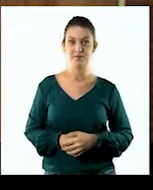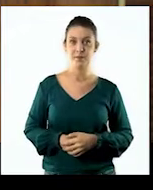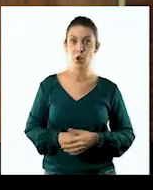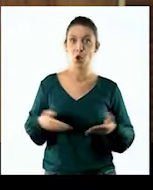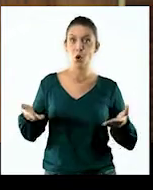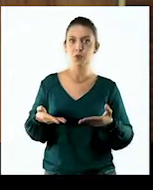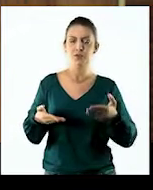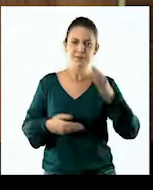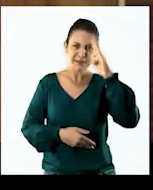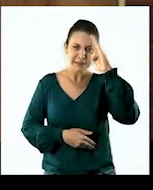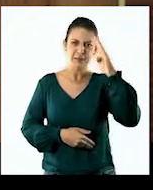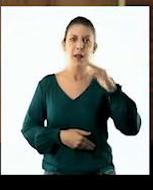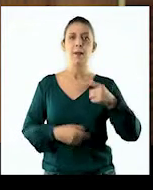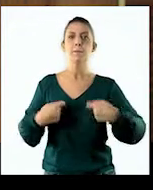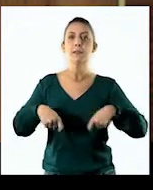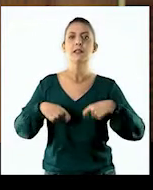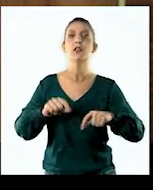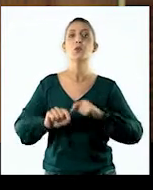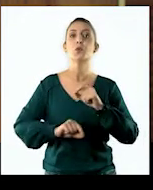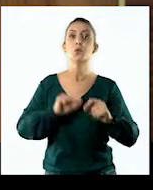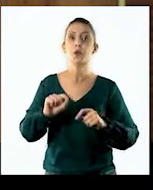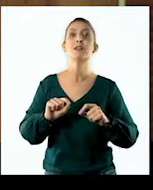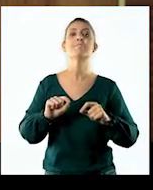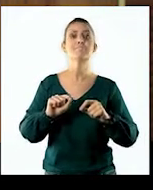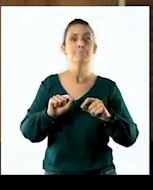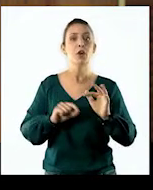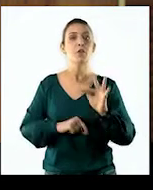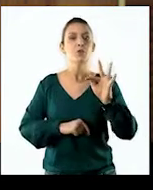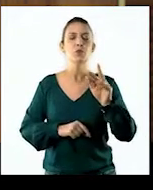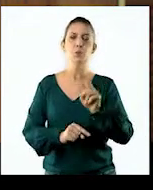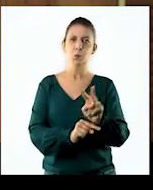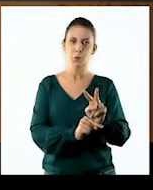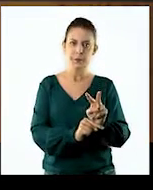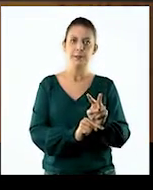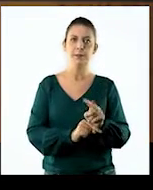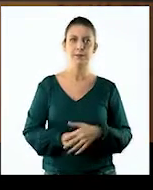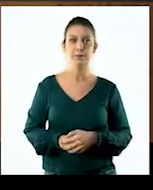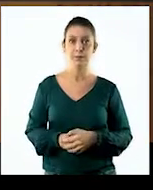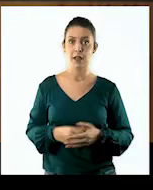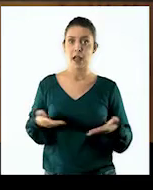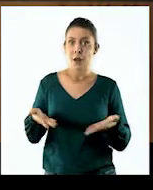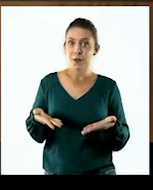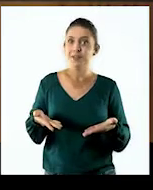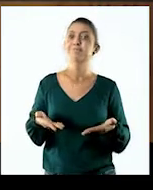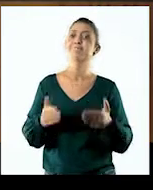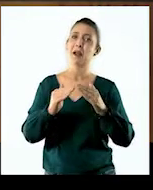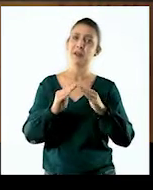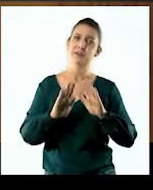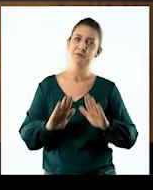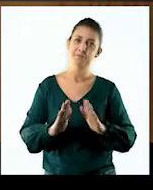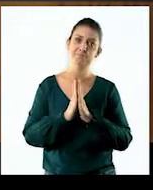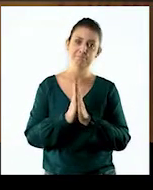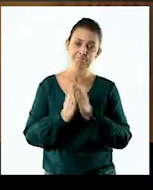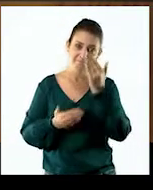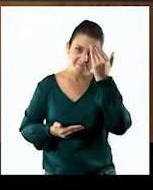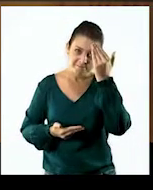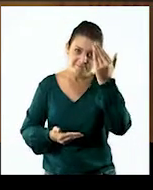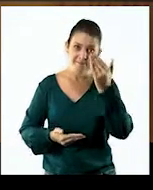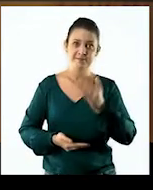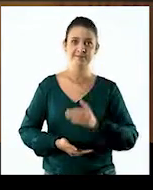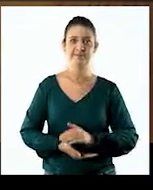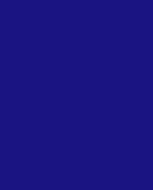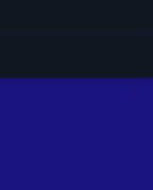paulo mais do que nunca temos de conduzir os nossos destinos por enquanto fique em casa